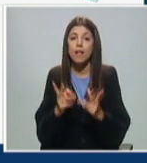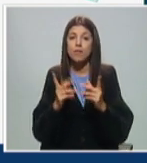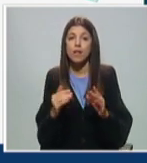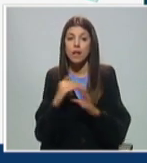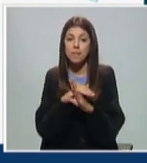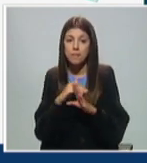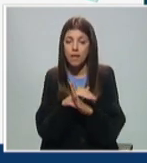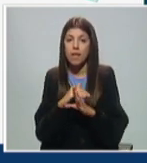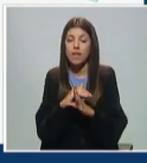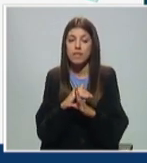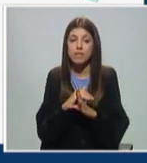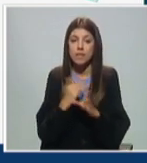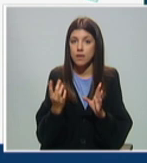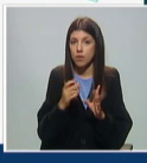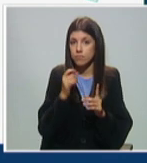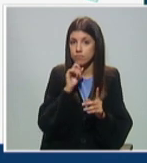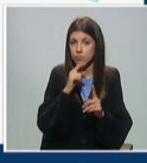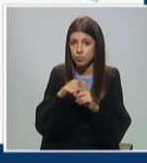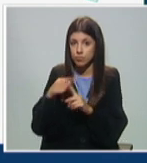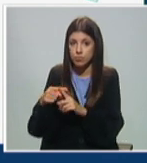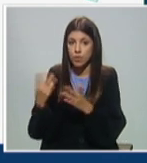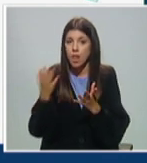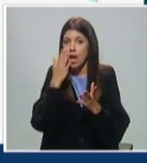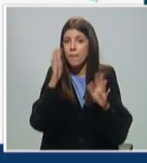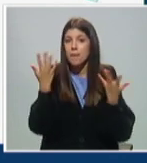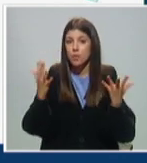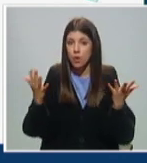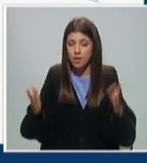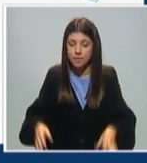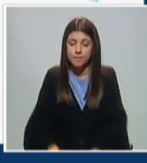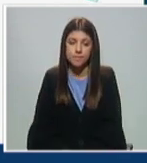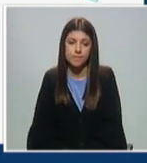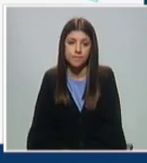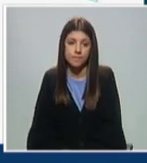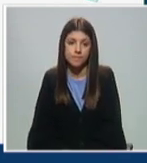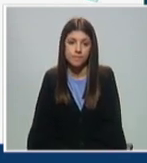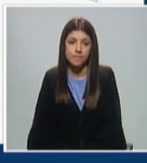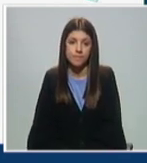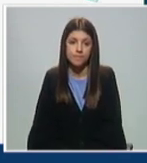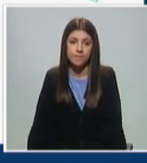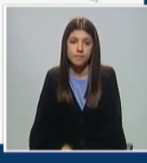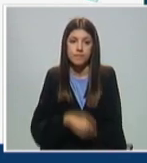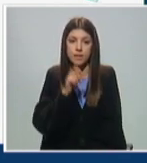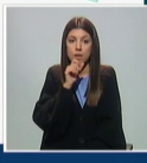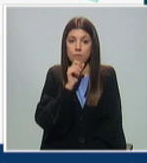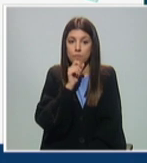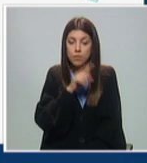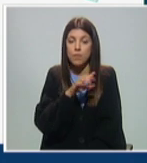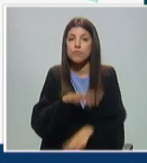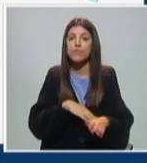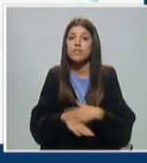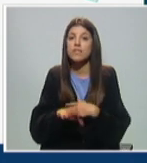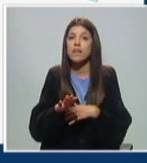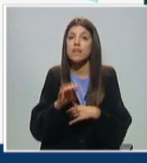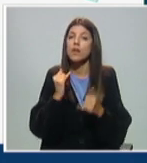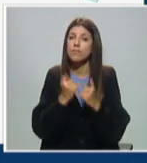operadores aritméticos, é manual. Nós podemos fazê-lo de uma forma mais automática. Contudo,